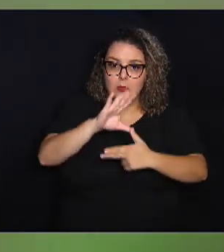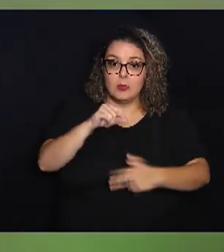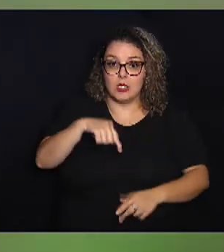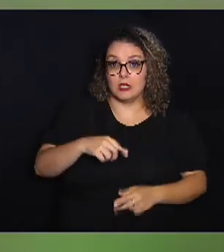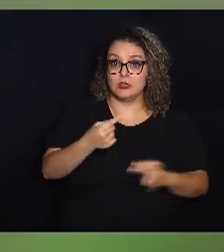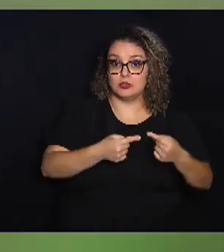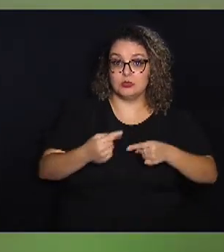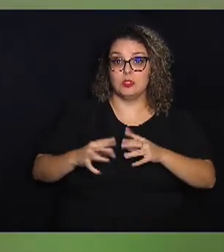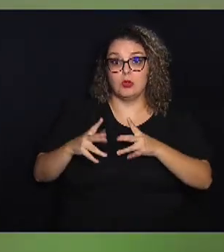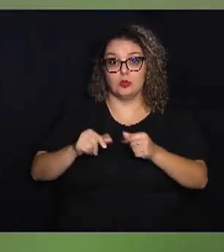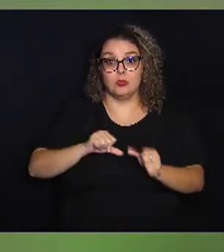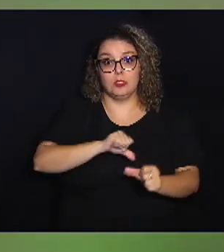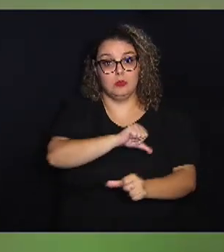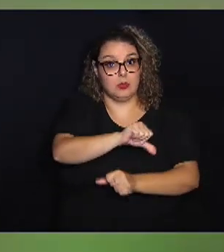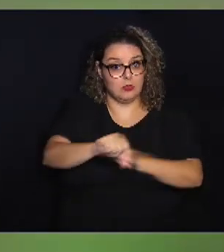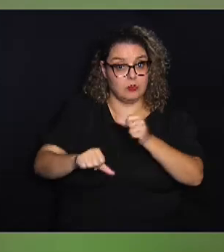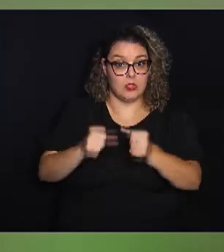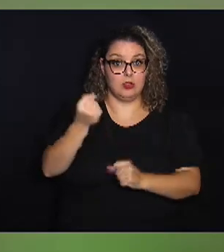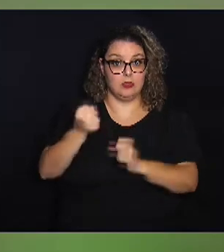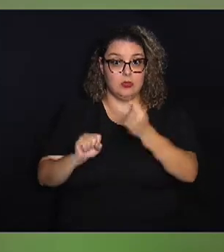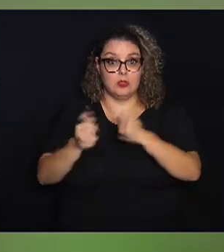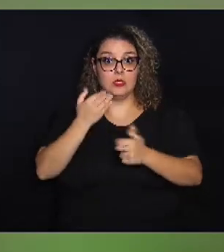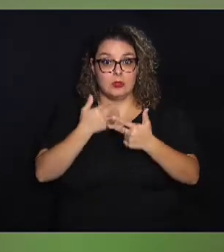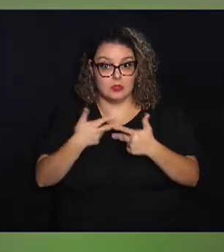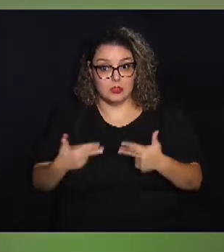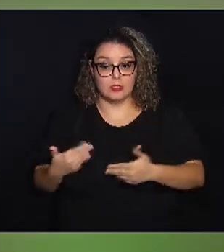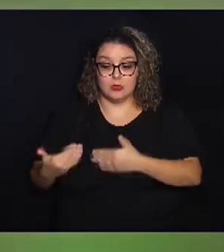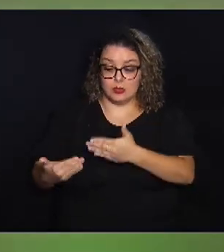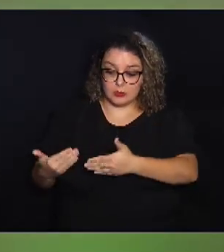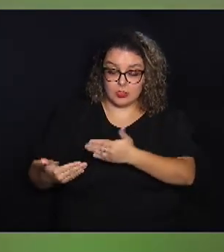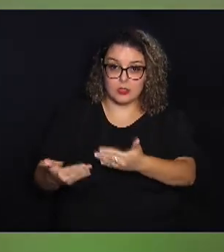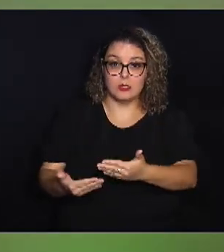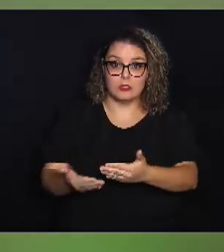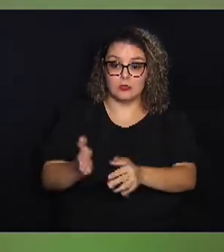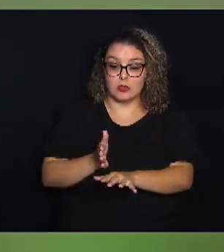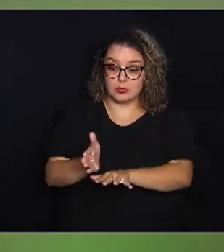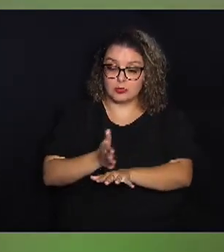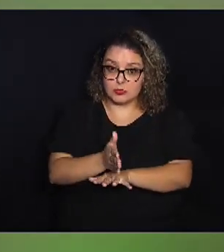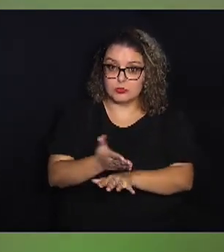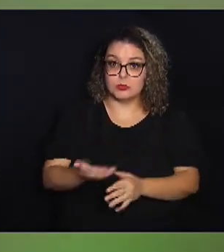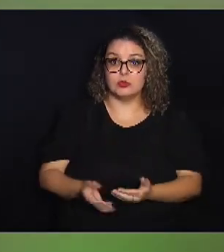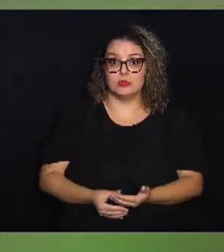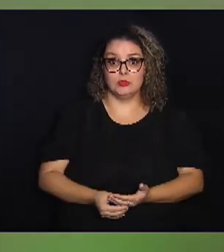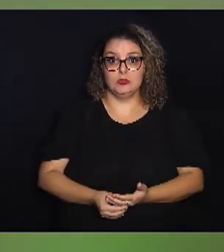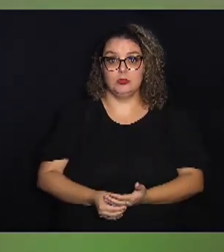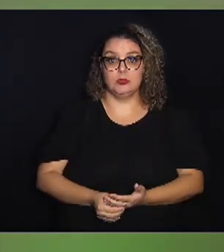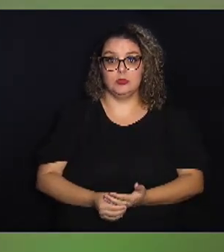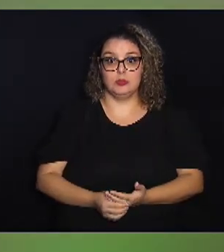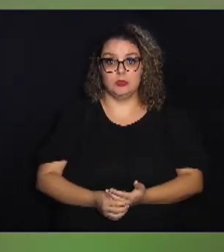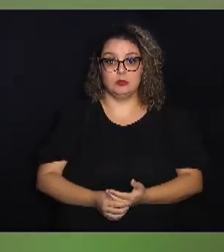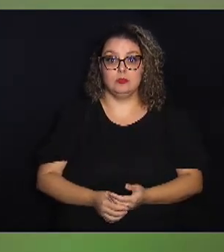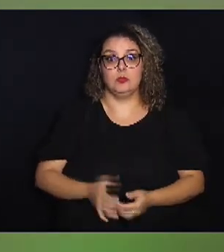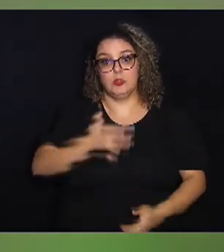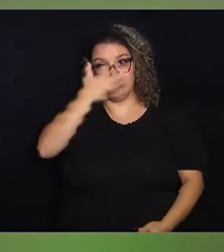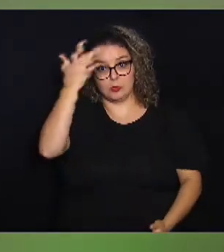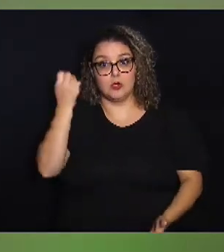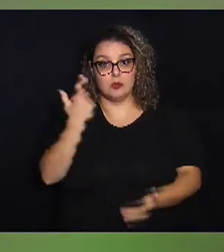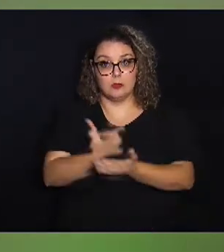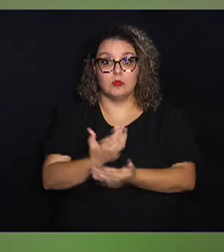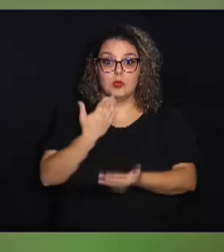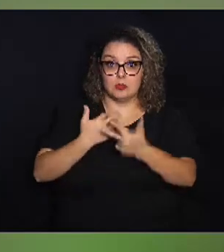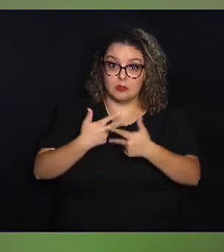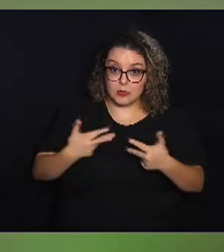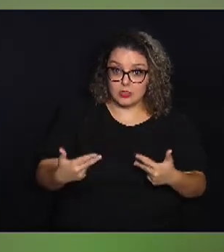toda a transformação que a indústria de alimentos está passando, muito direcionado pela pressão do consumidor por alimentos mais